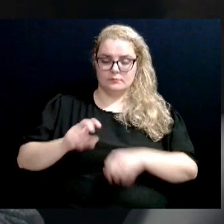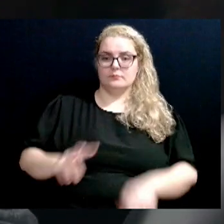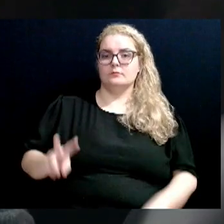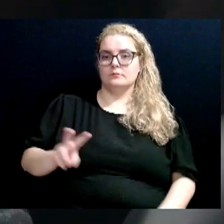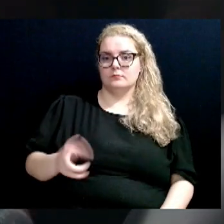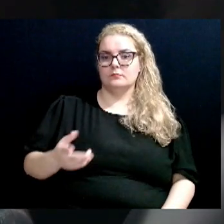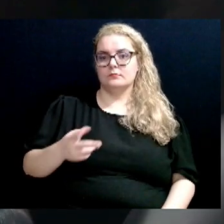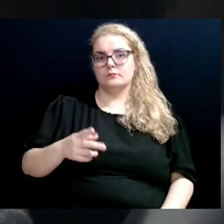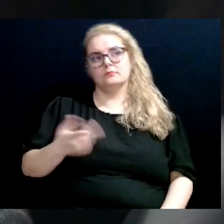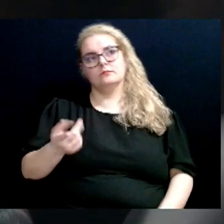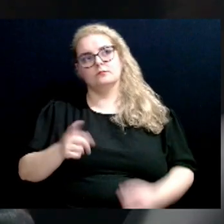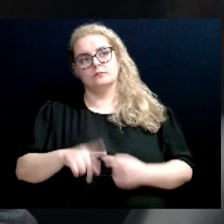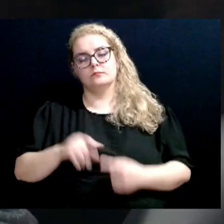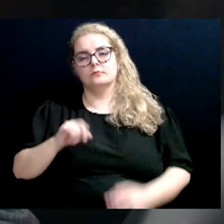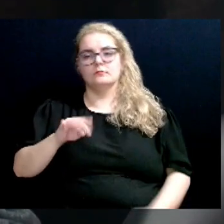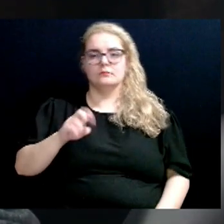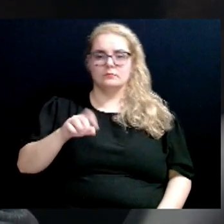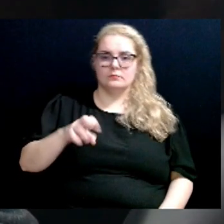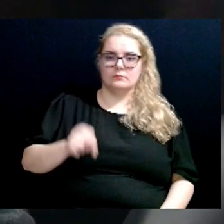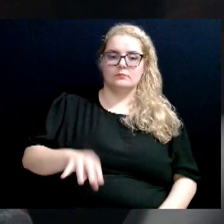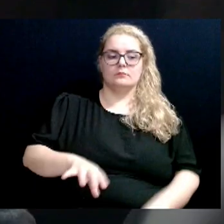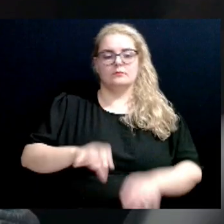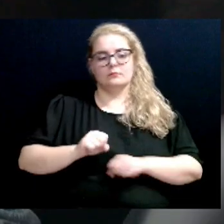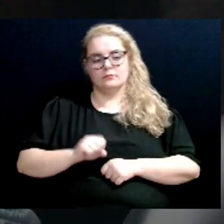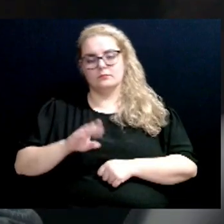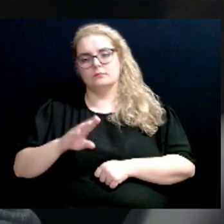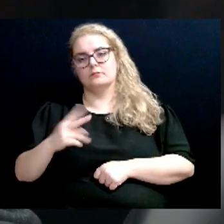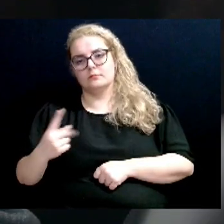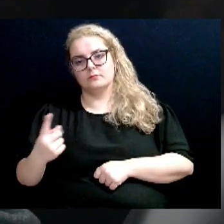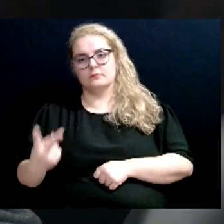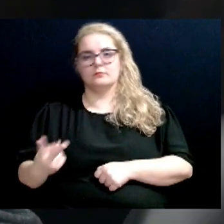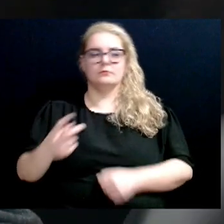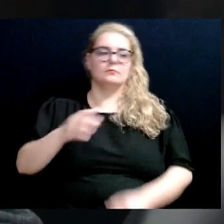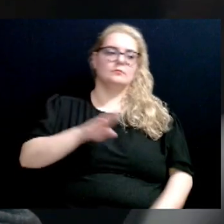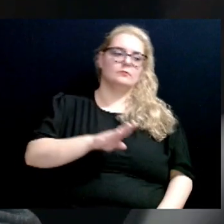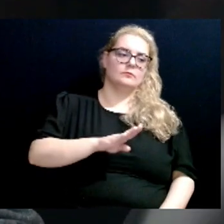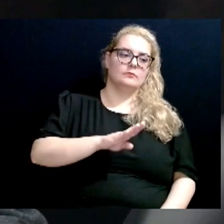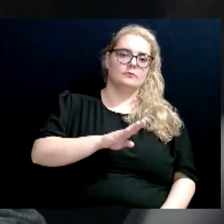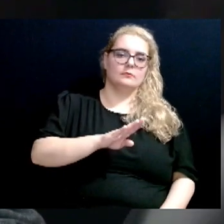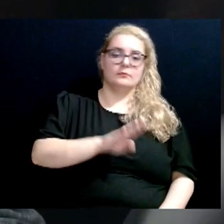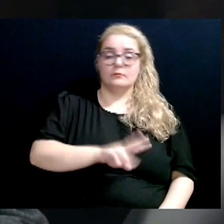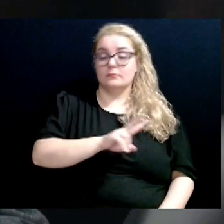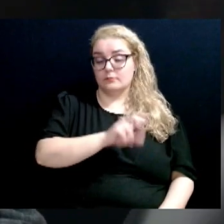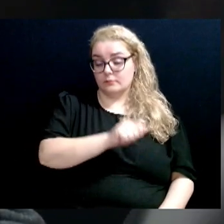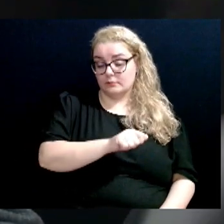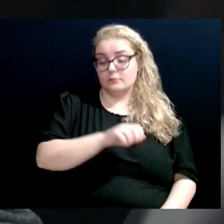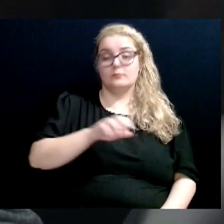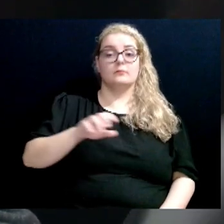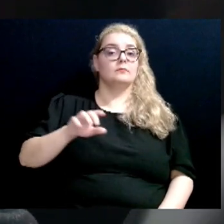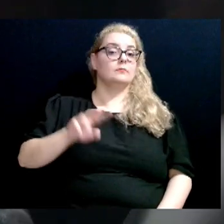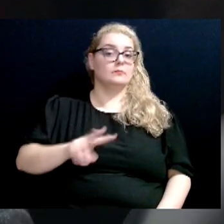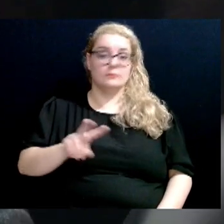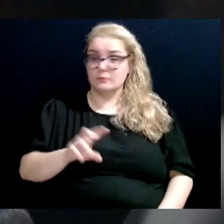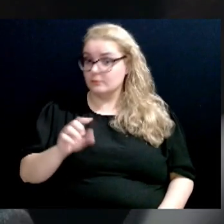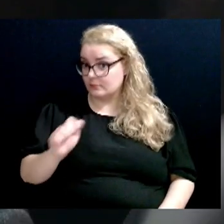intrínseco que puxa a vitamina B12, a vitamina A, D. Então ele vai precisar sim utilizar por muitos